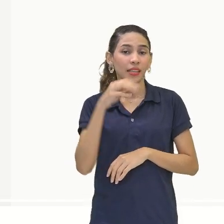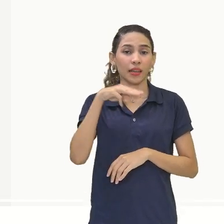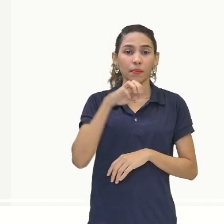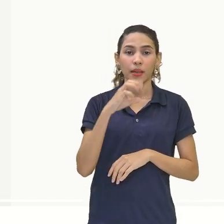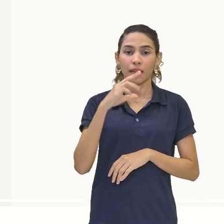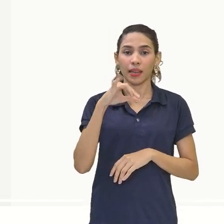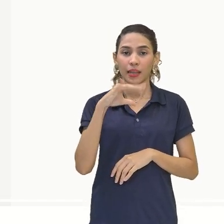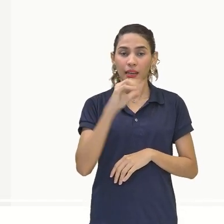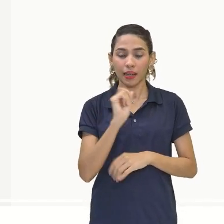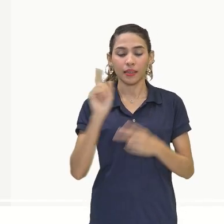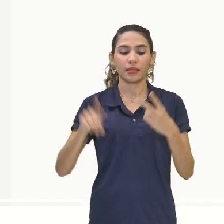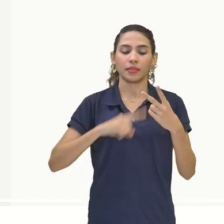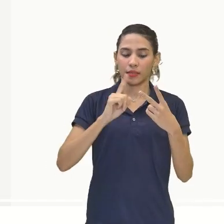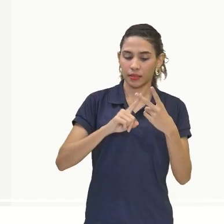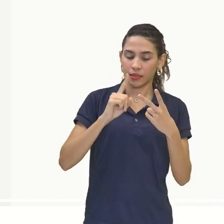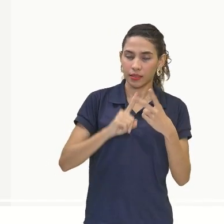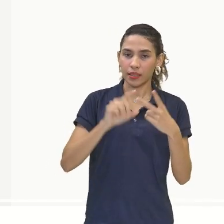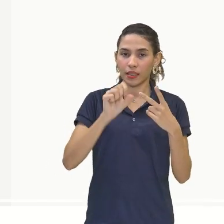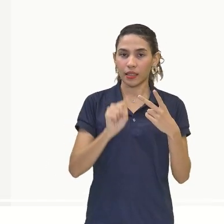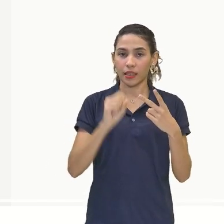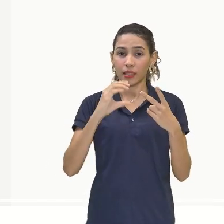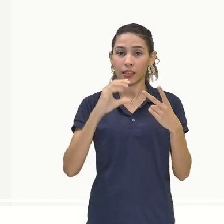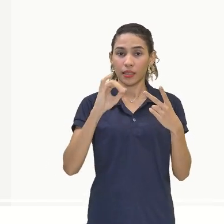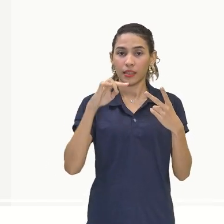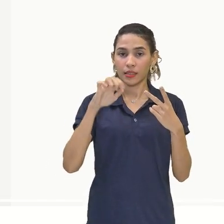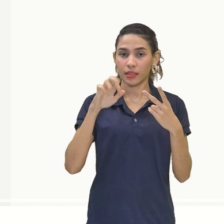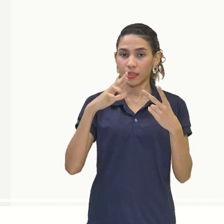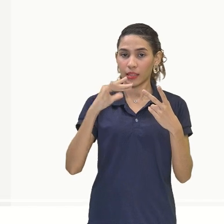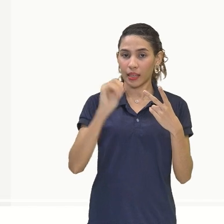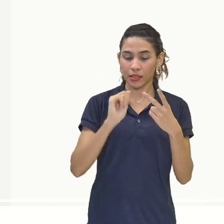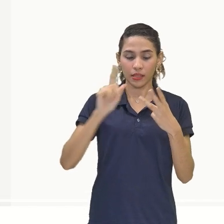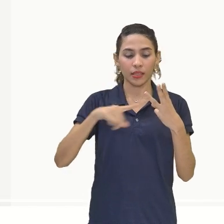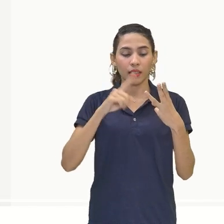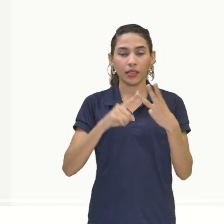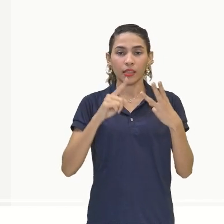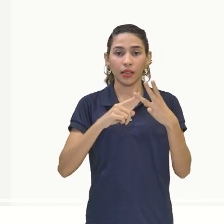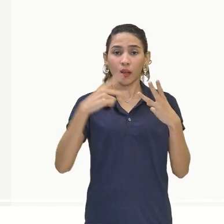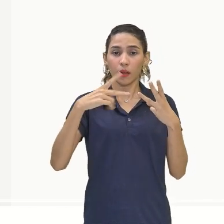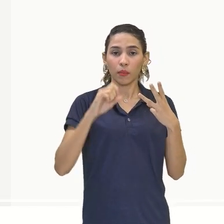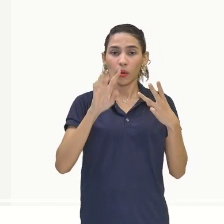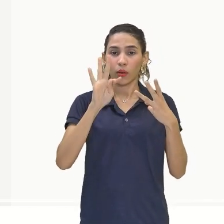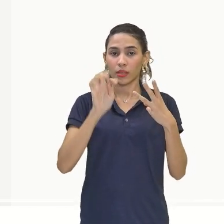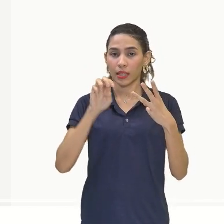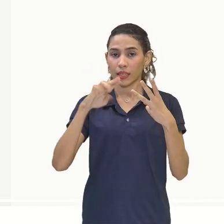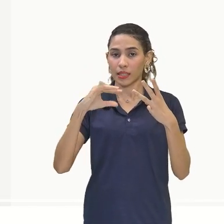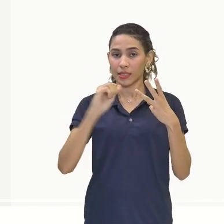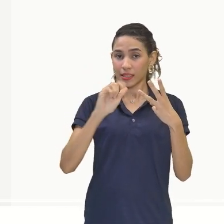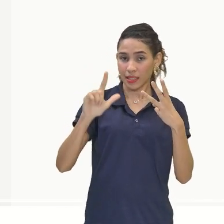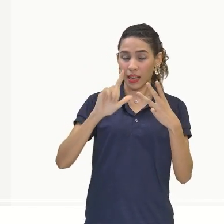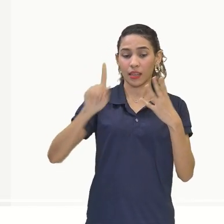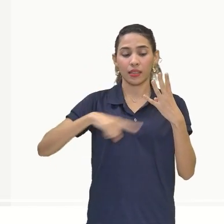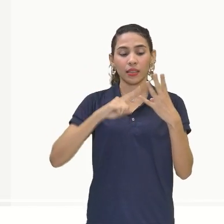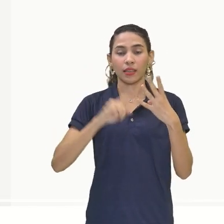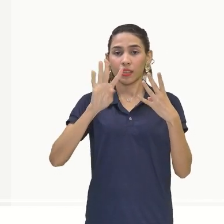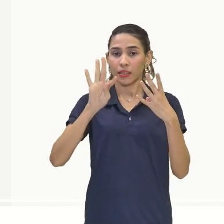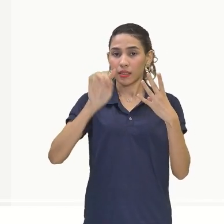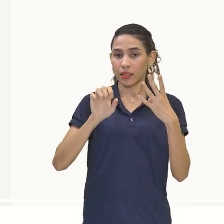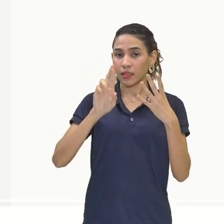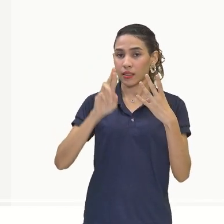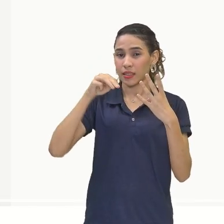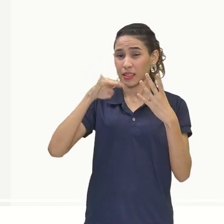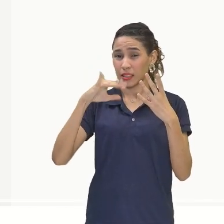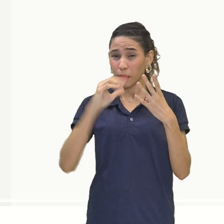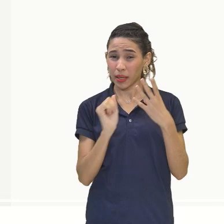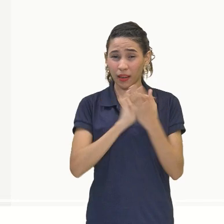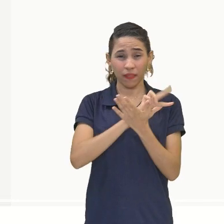mecânica, a energia cinética, a energia potencial, a térmica,